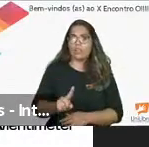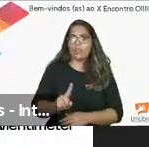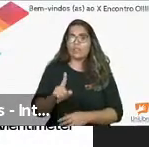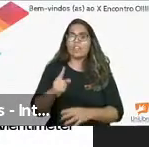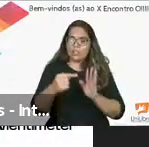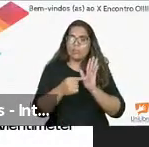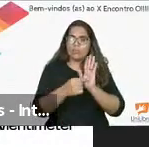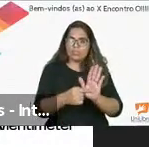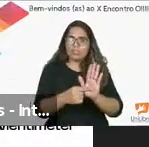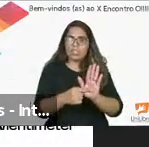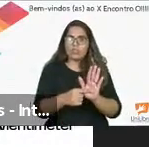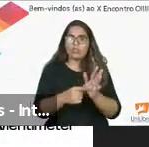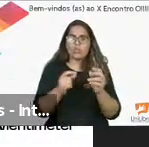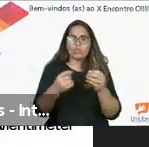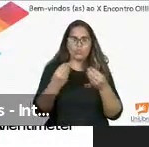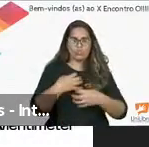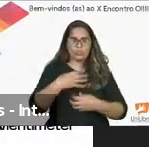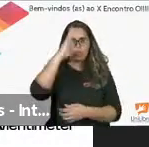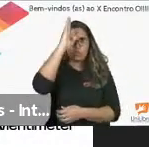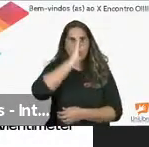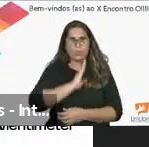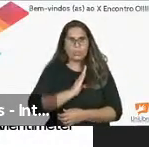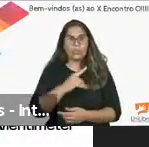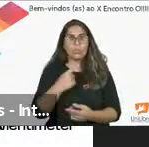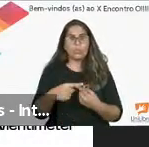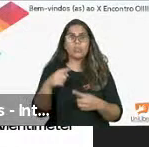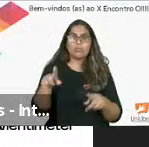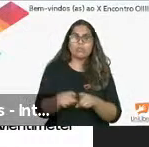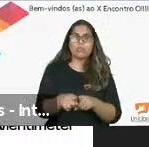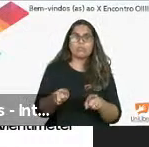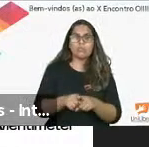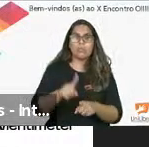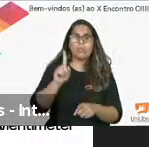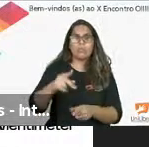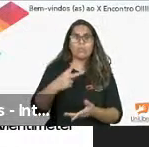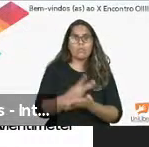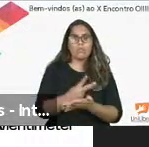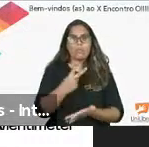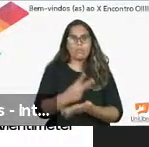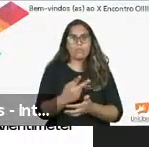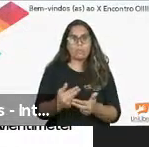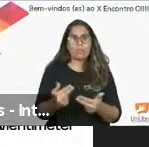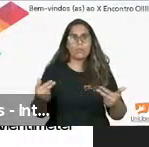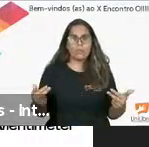mostrado gratuitamente, porque isso também é a mesma coisa